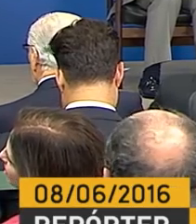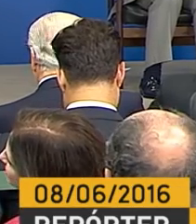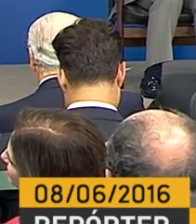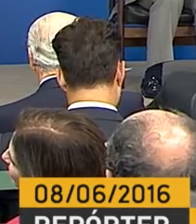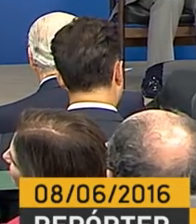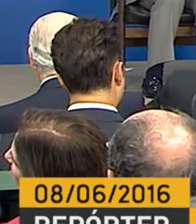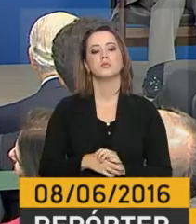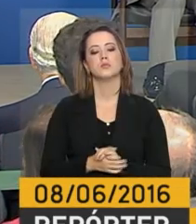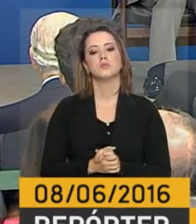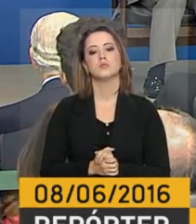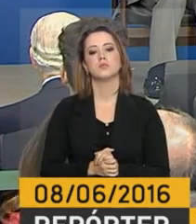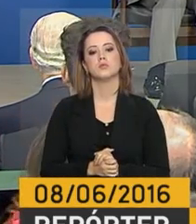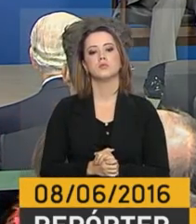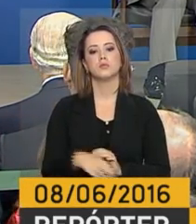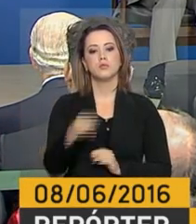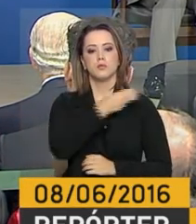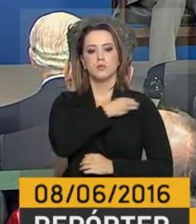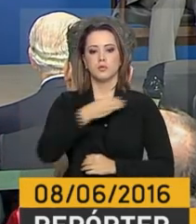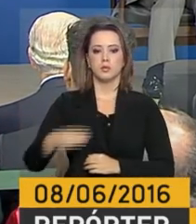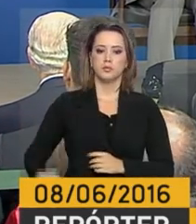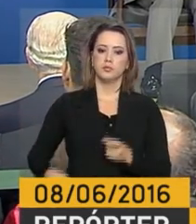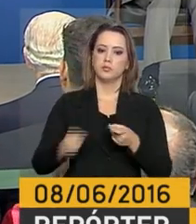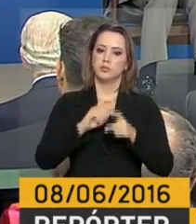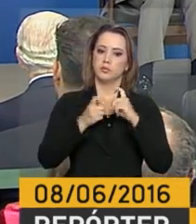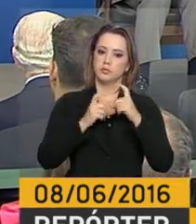para uso da palavra o ministro da Fazenda Henrique Meireles